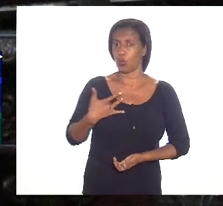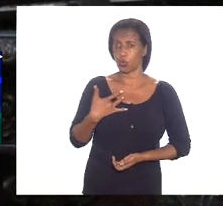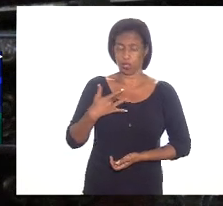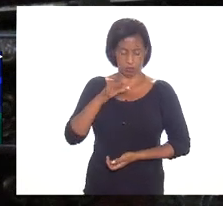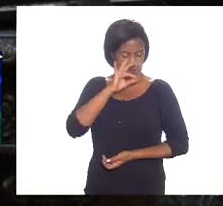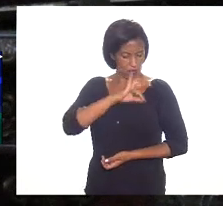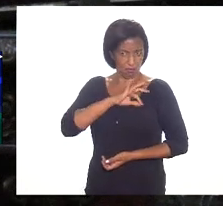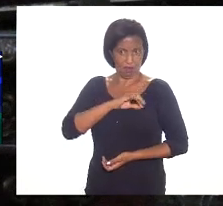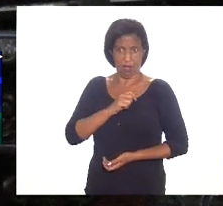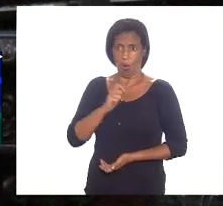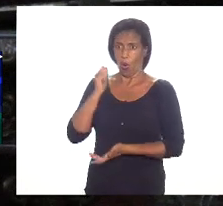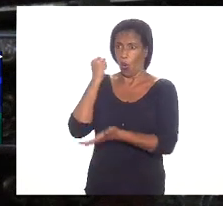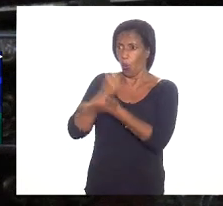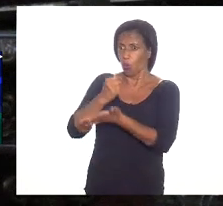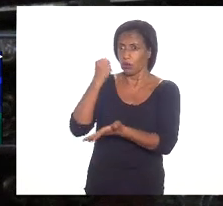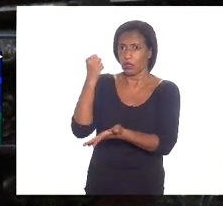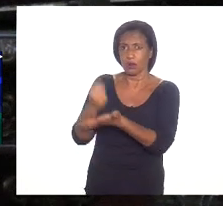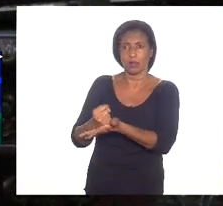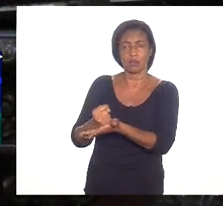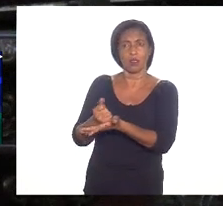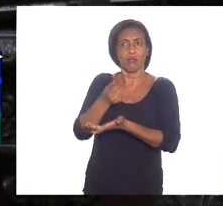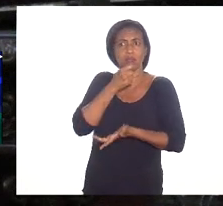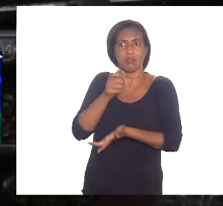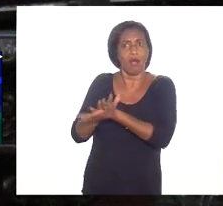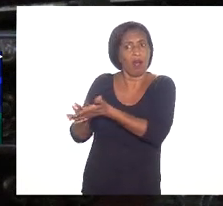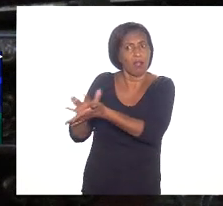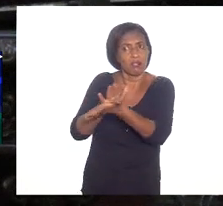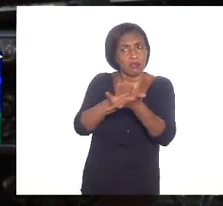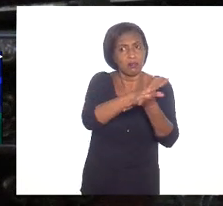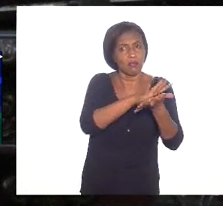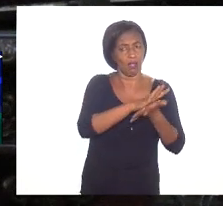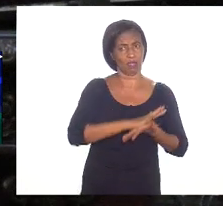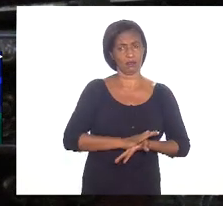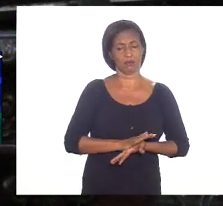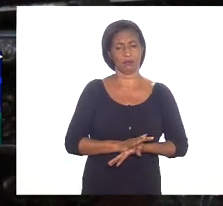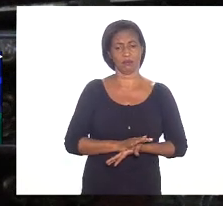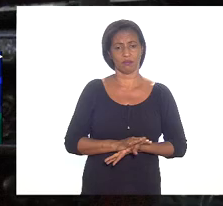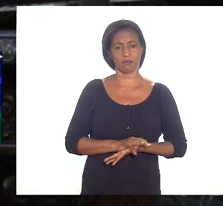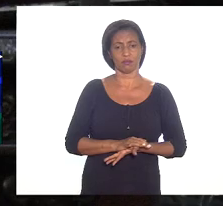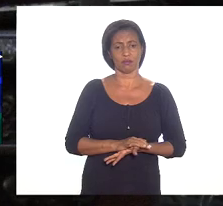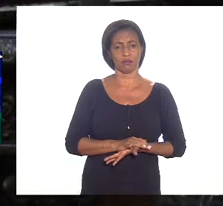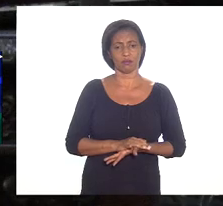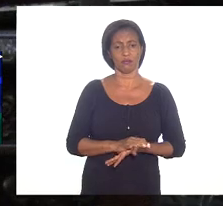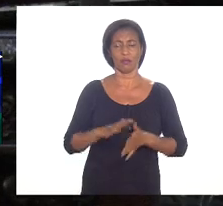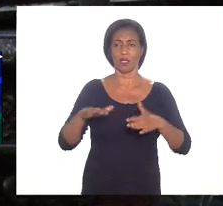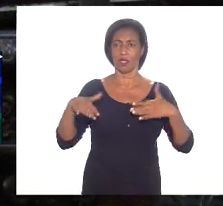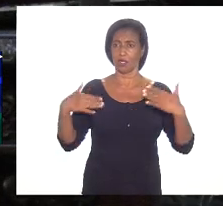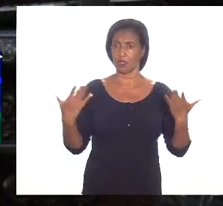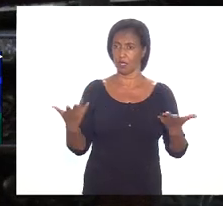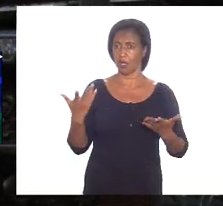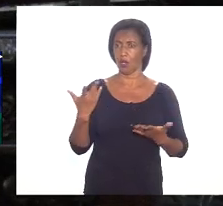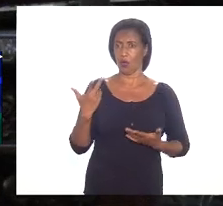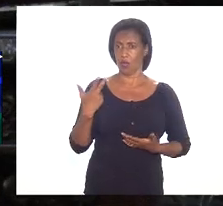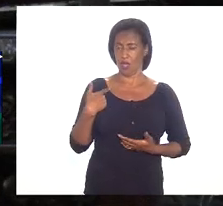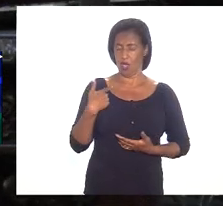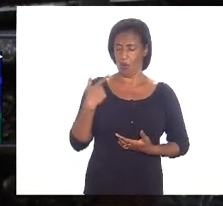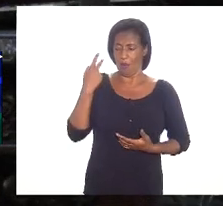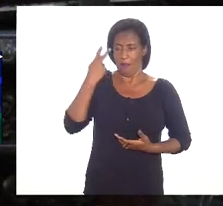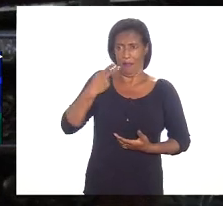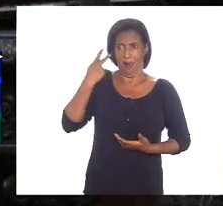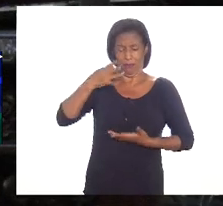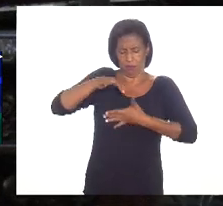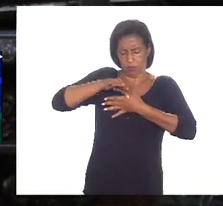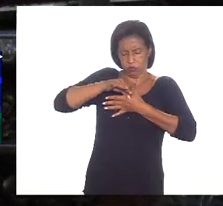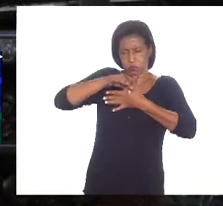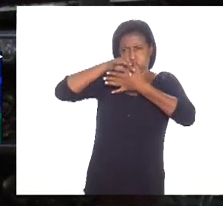aumento sei contratação bom então e eu faço a defesa do Parlamento